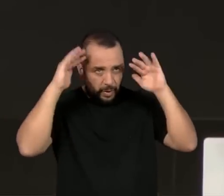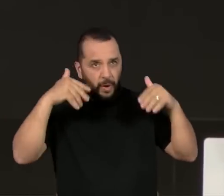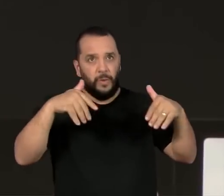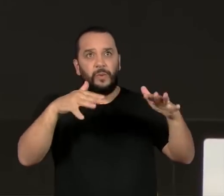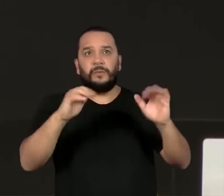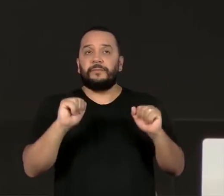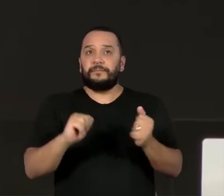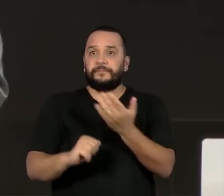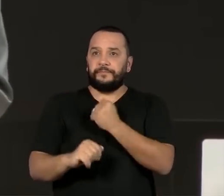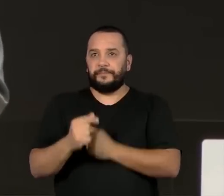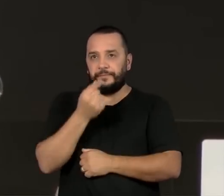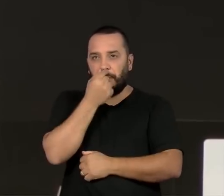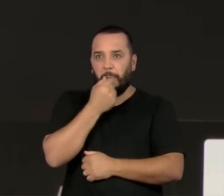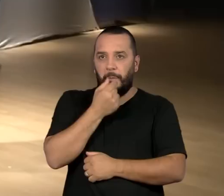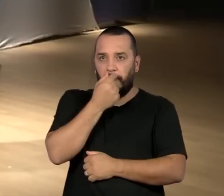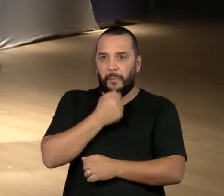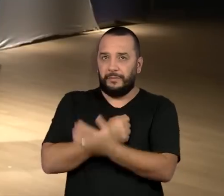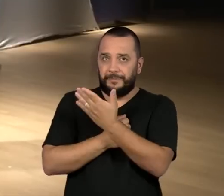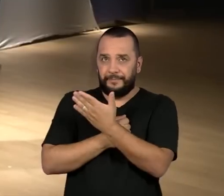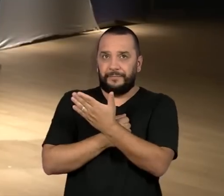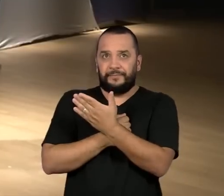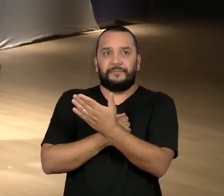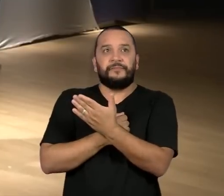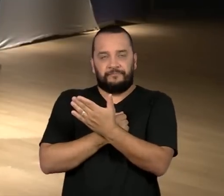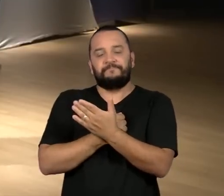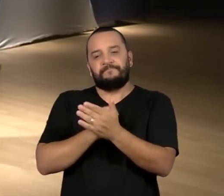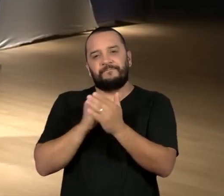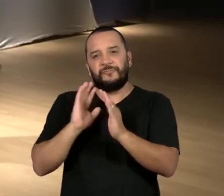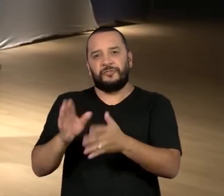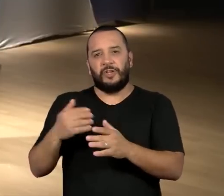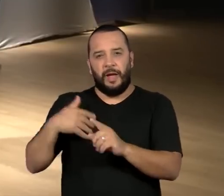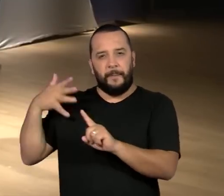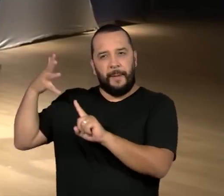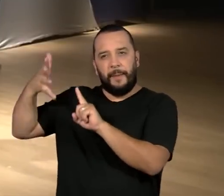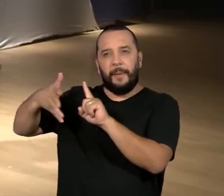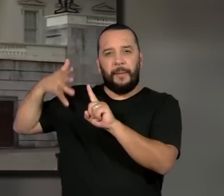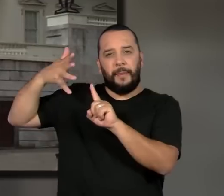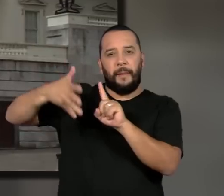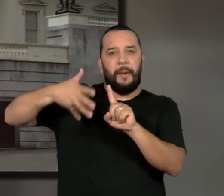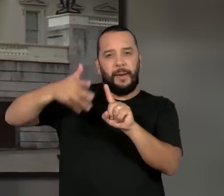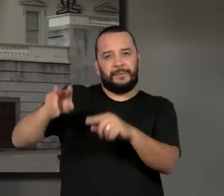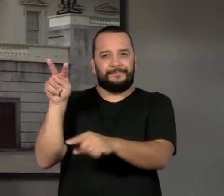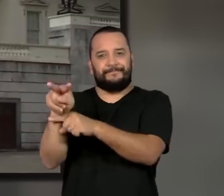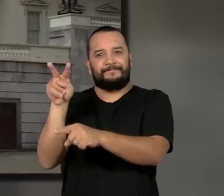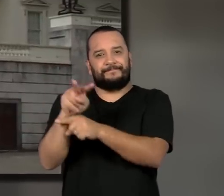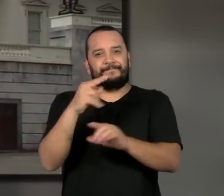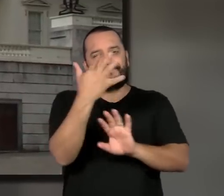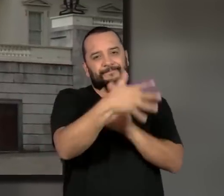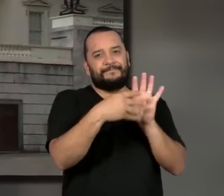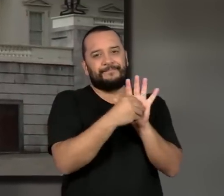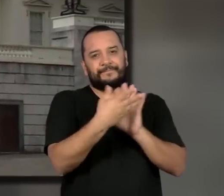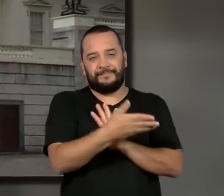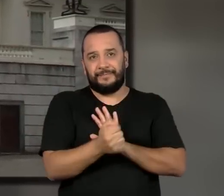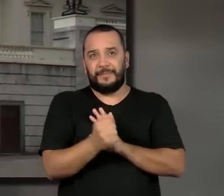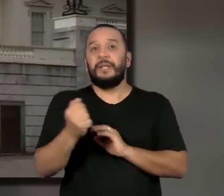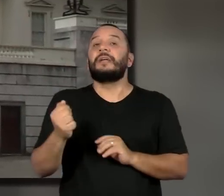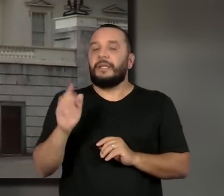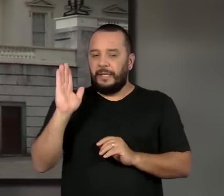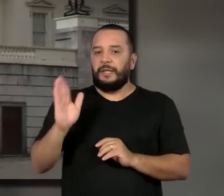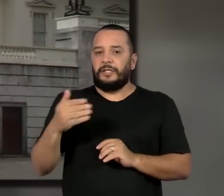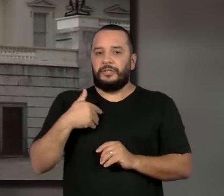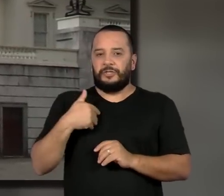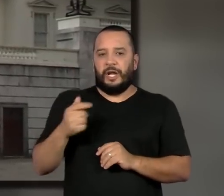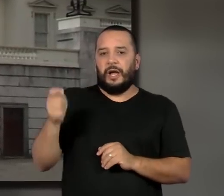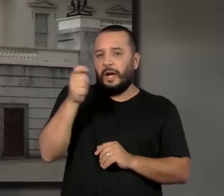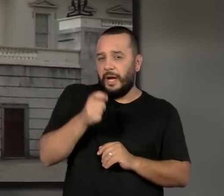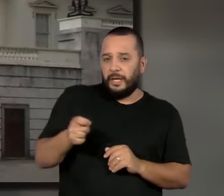A voz de Carlos Nobre em defesa da Amazônia atravessa o planeta. Ele foi eleito membro da Royal Society,